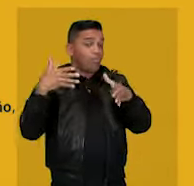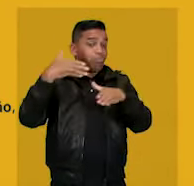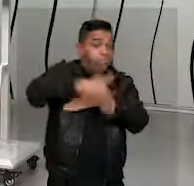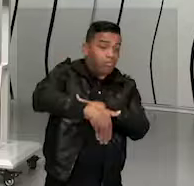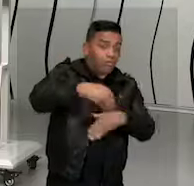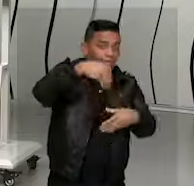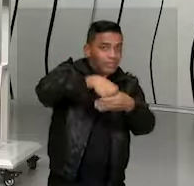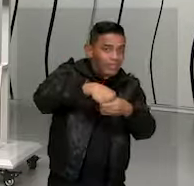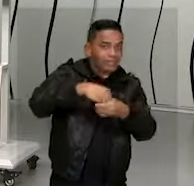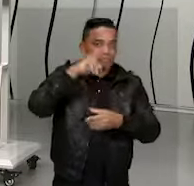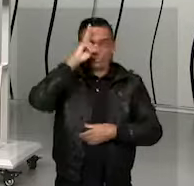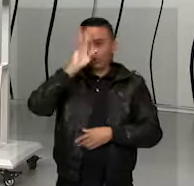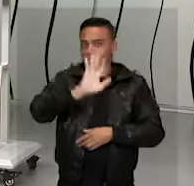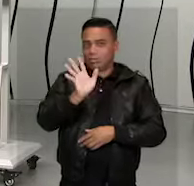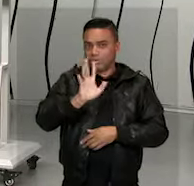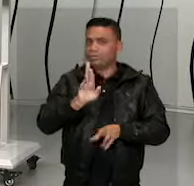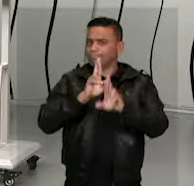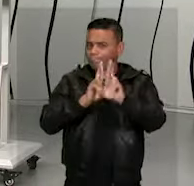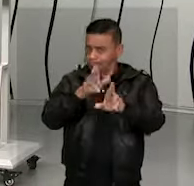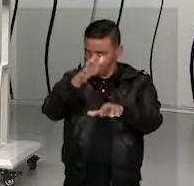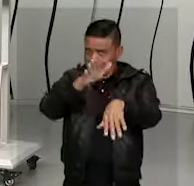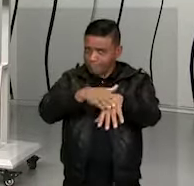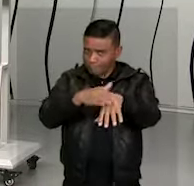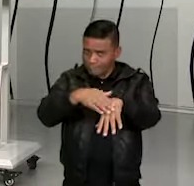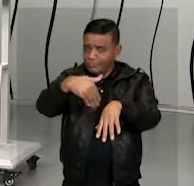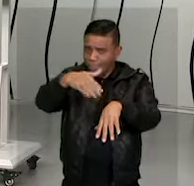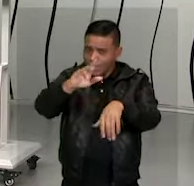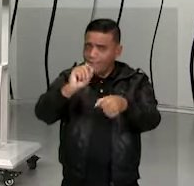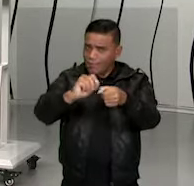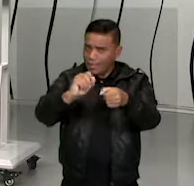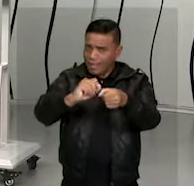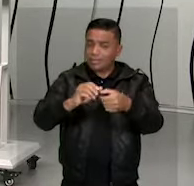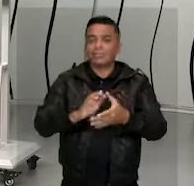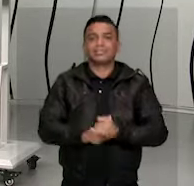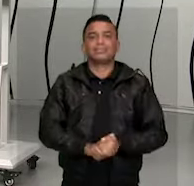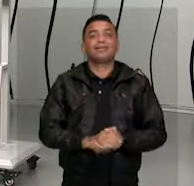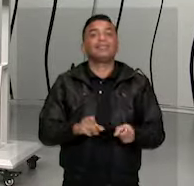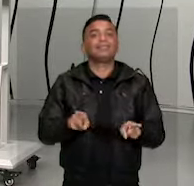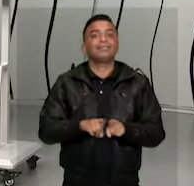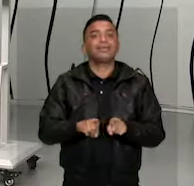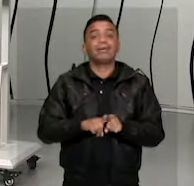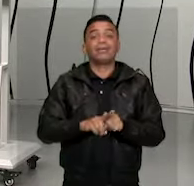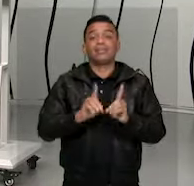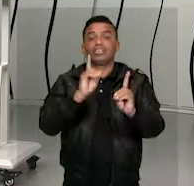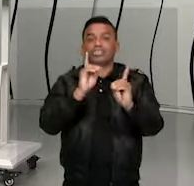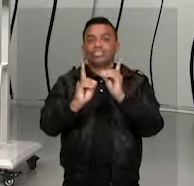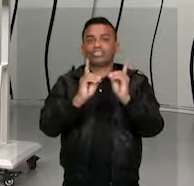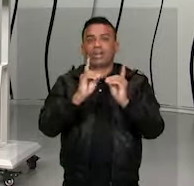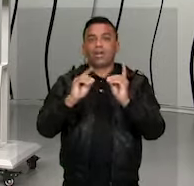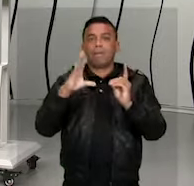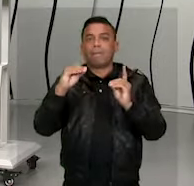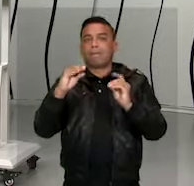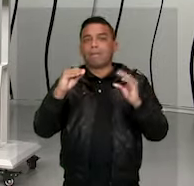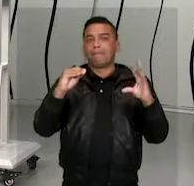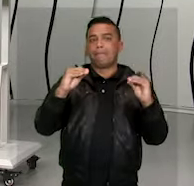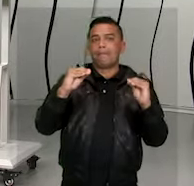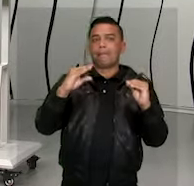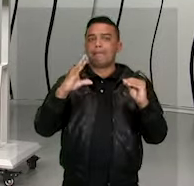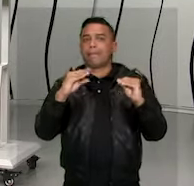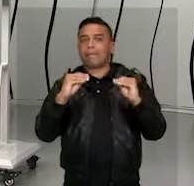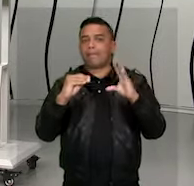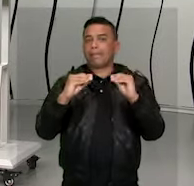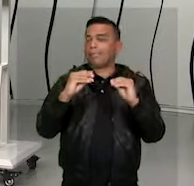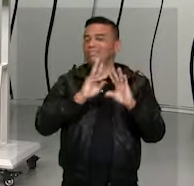isso. Eu sugiro que você também não inclua diálogo, porque